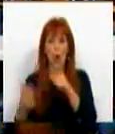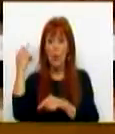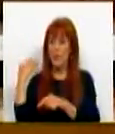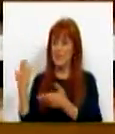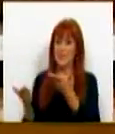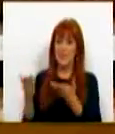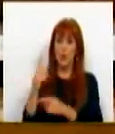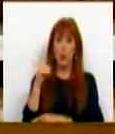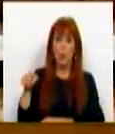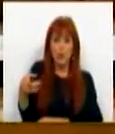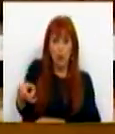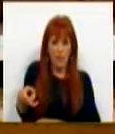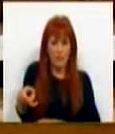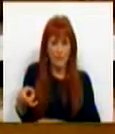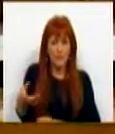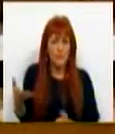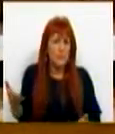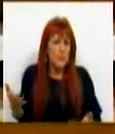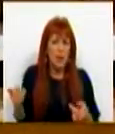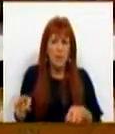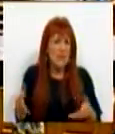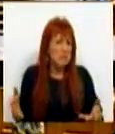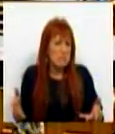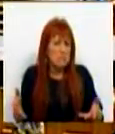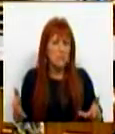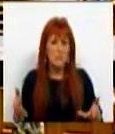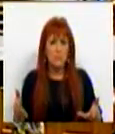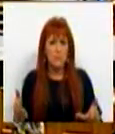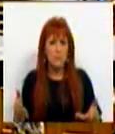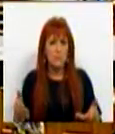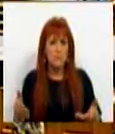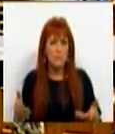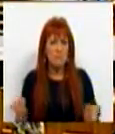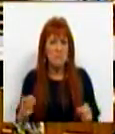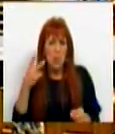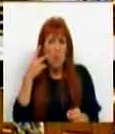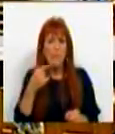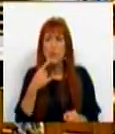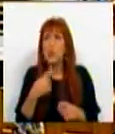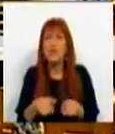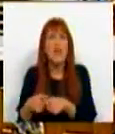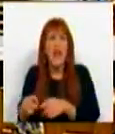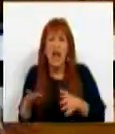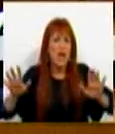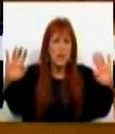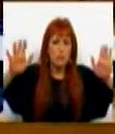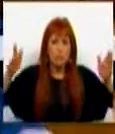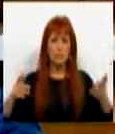anterior em 1,9. Portanto, também aqui não vemos muitas diferenças.